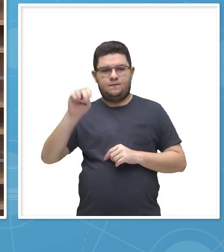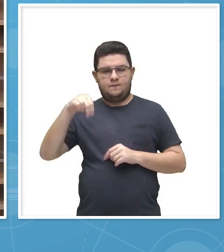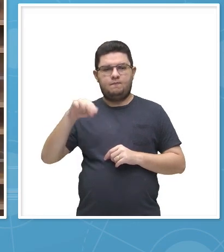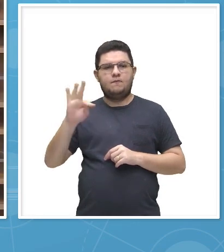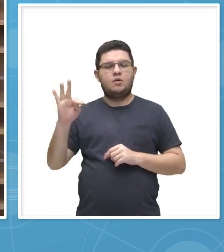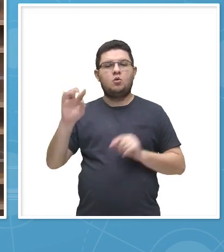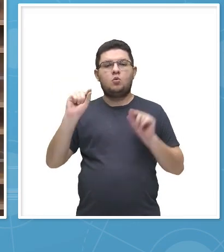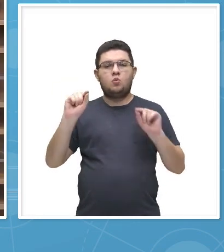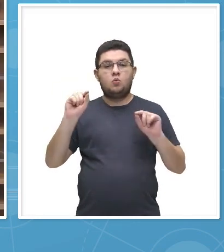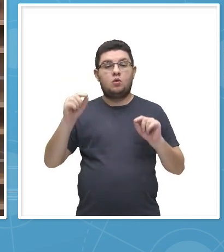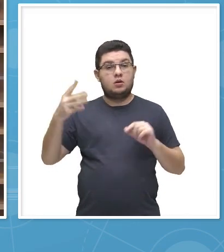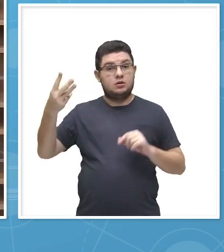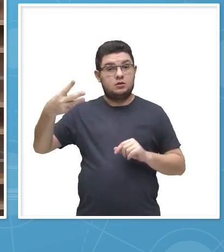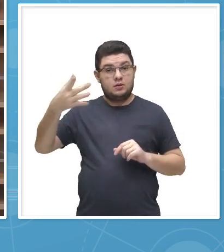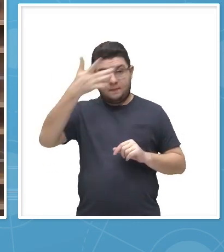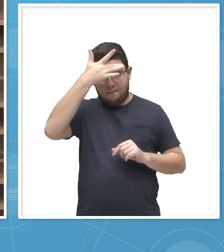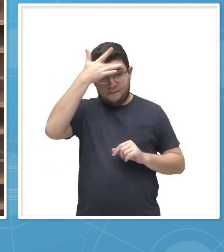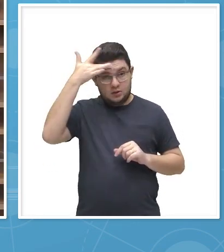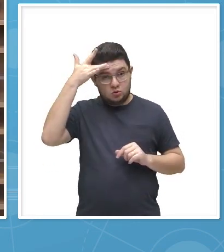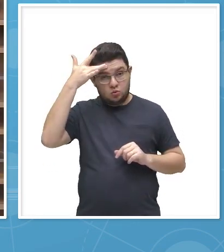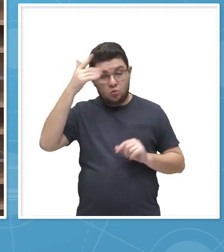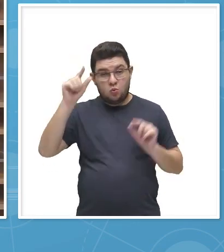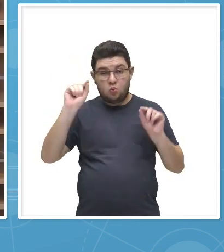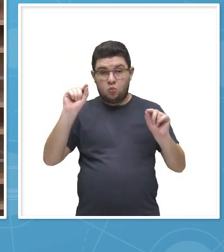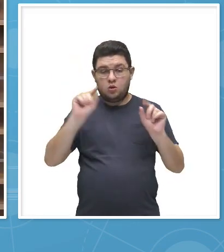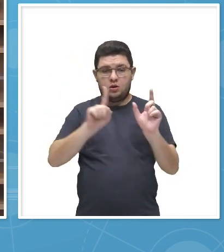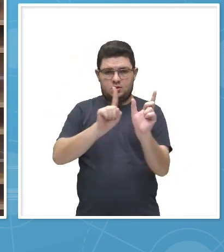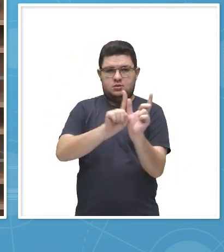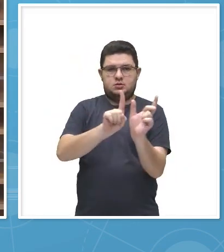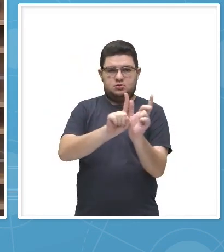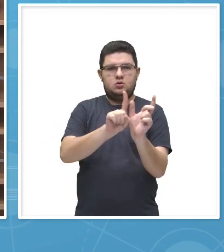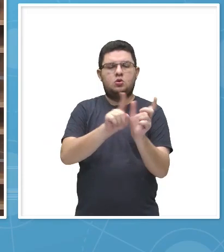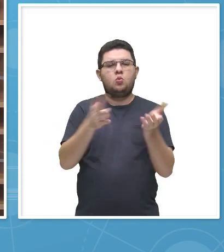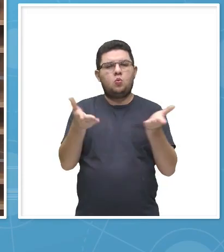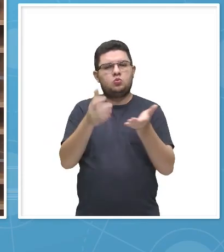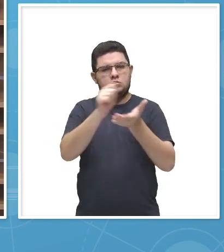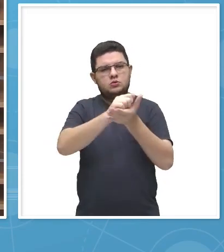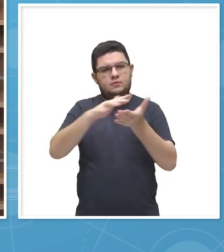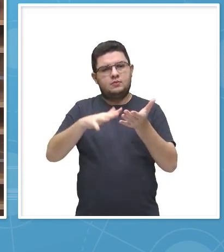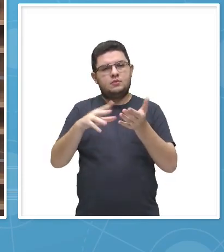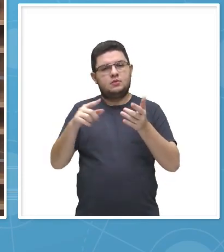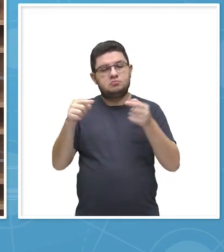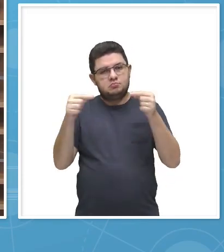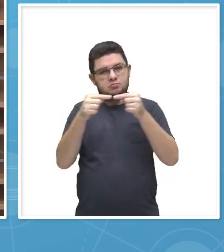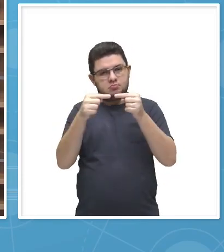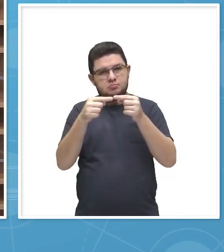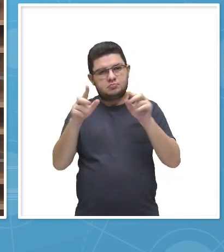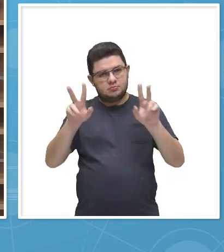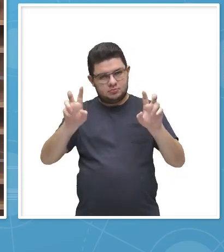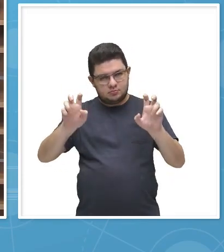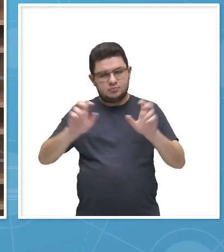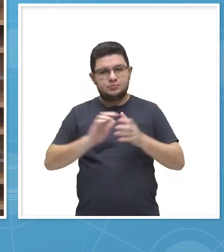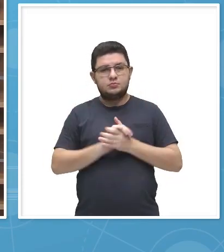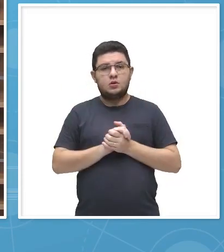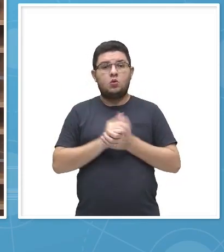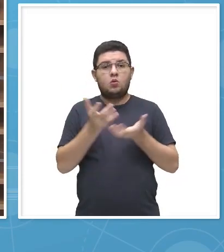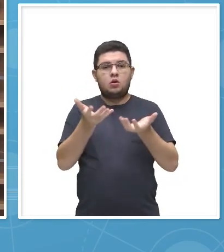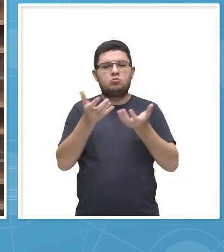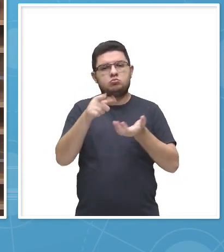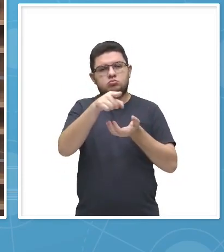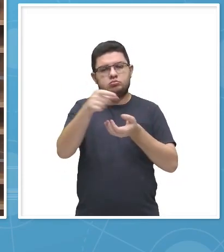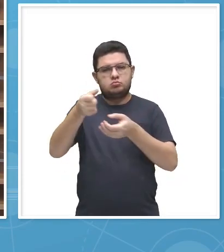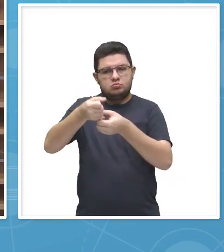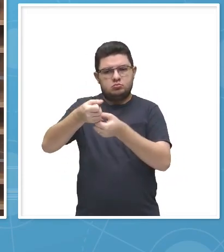do singular então nossas atividades de hoje são relacionadas a esse assunto não quero que vocês participem bastante lá no chat colocando as suas